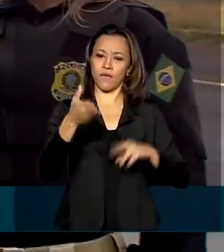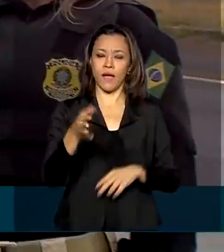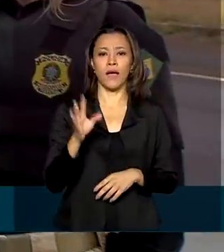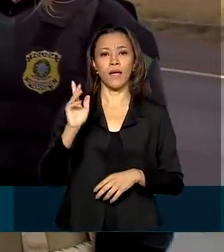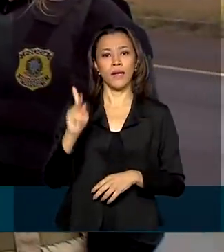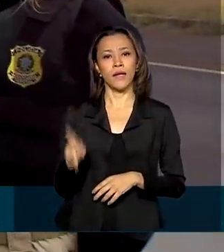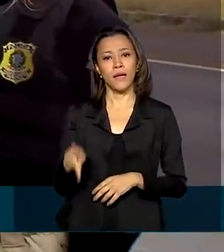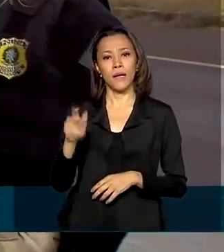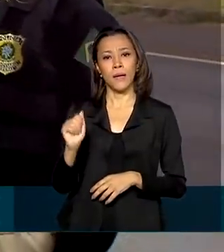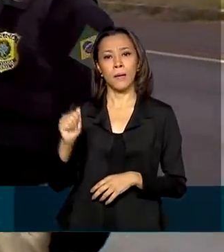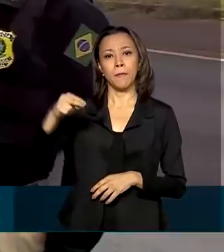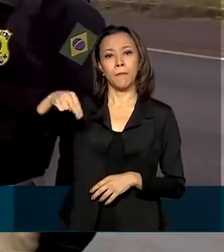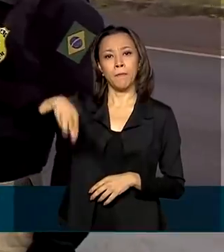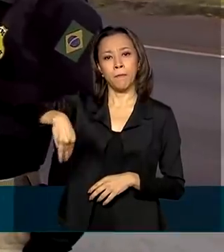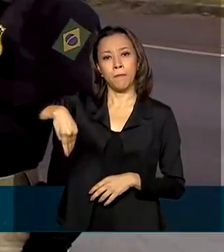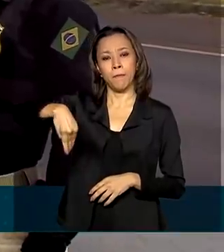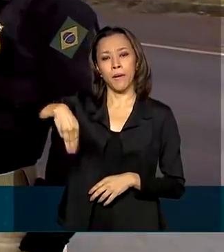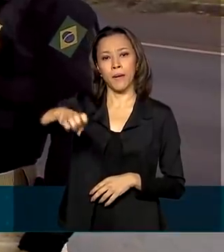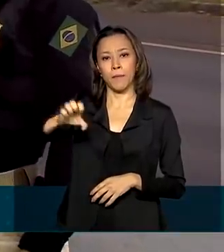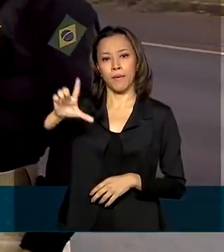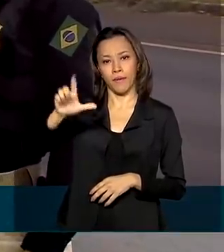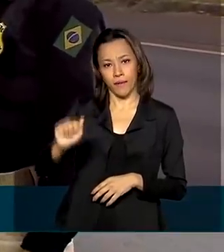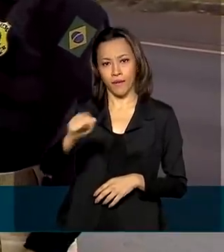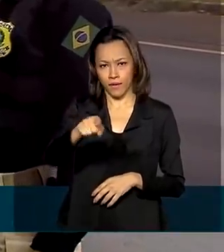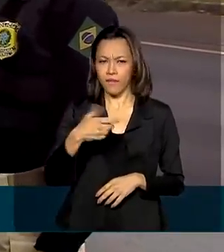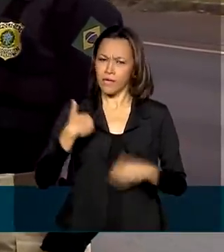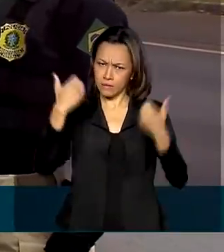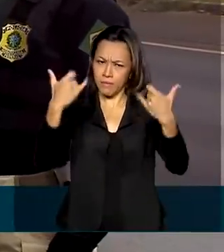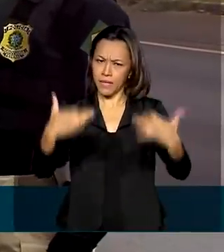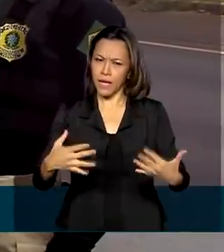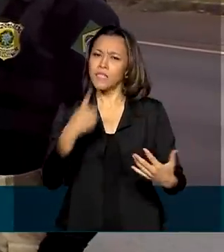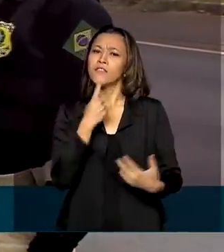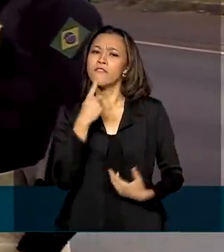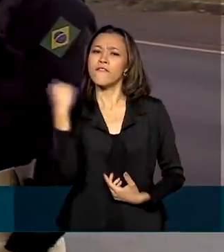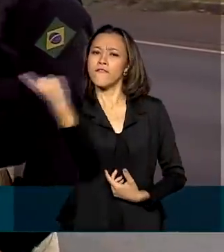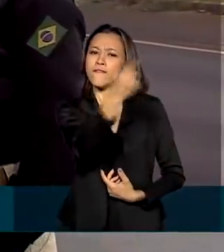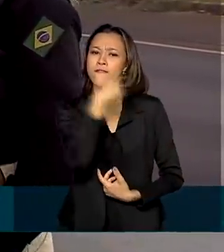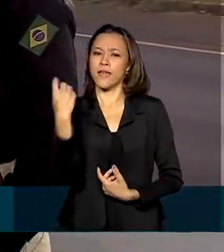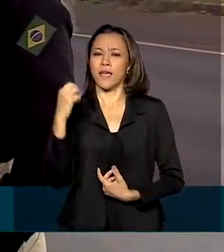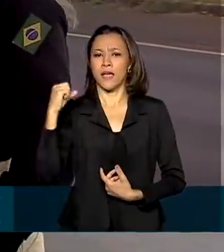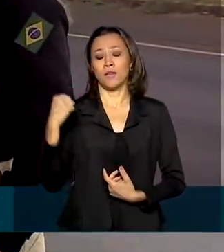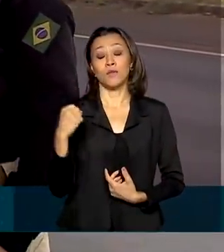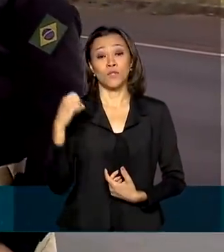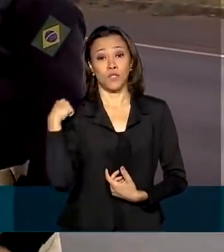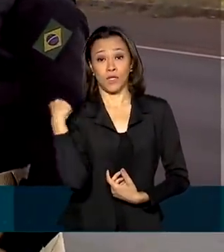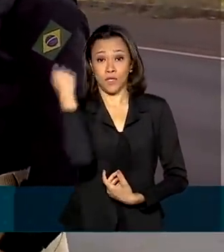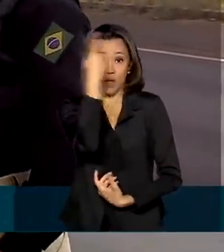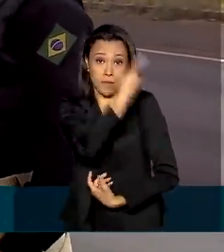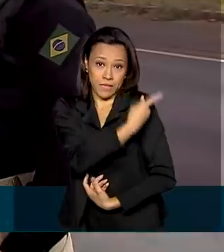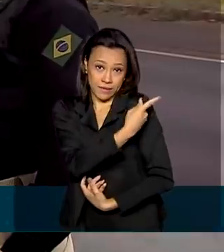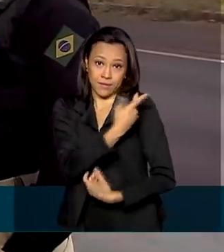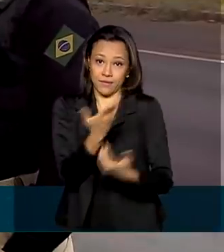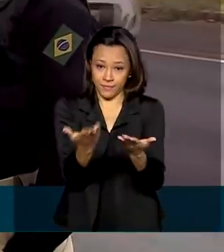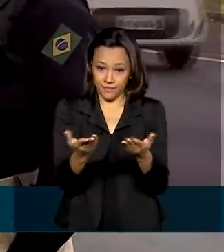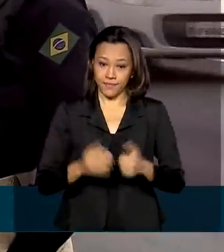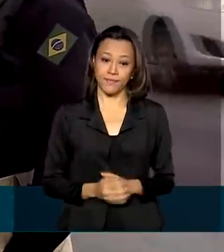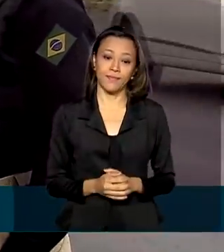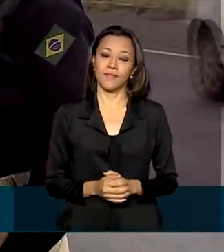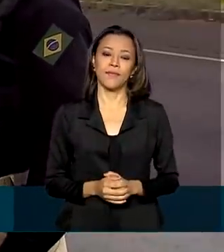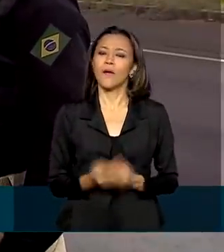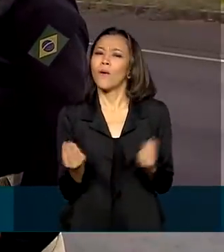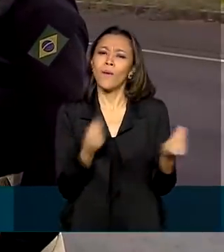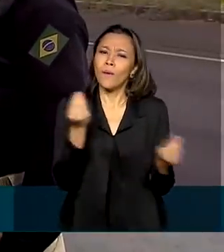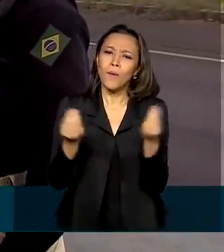que vai falar sobre essa operação Aparecida 2020, né, Pâmela? Bom dia. Bom dia, Daniele. Bom dia a todos. Bem, Pâmela, então como é